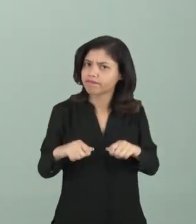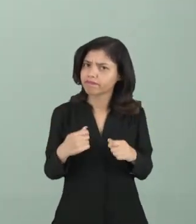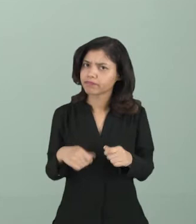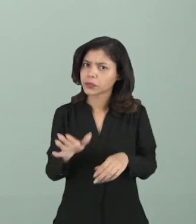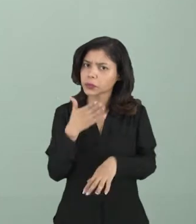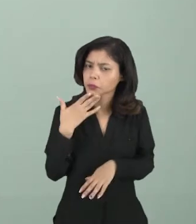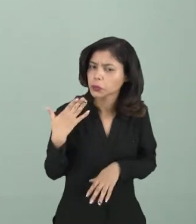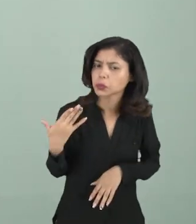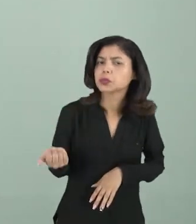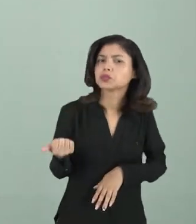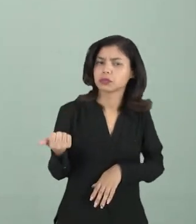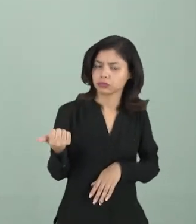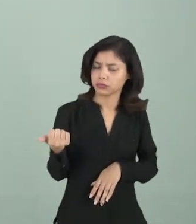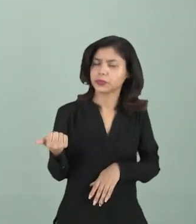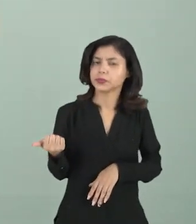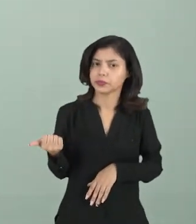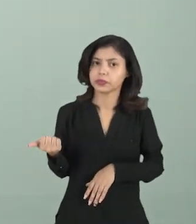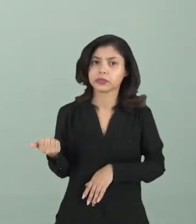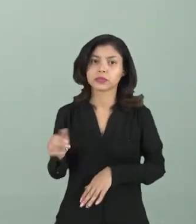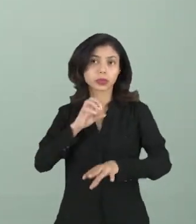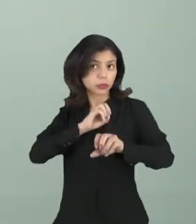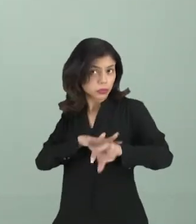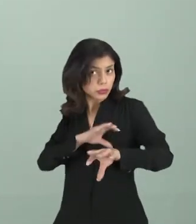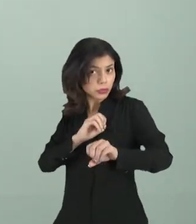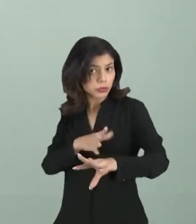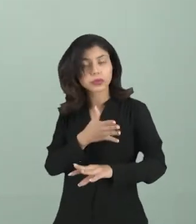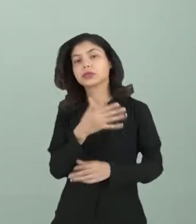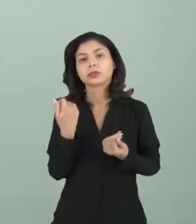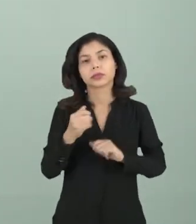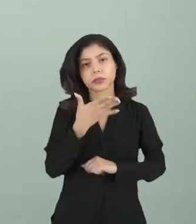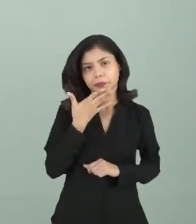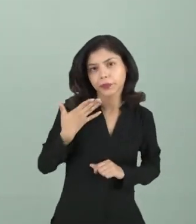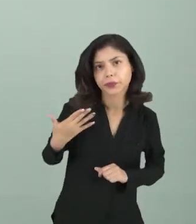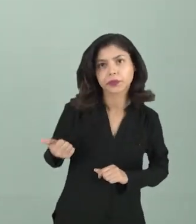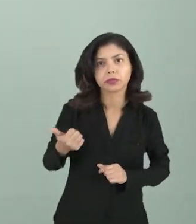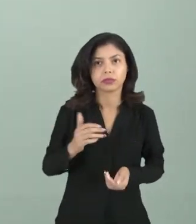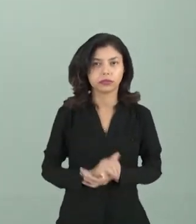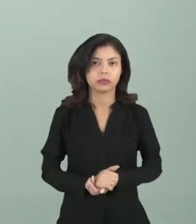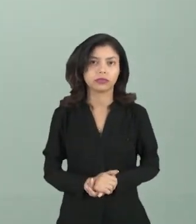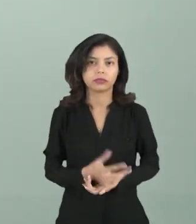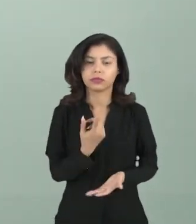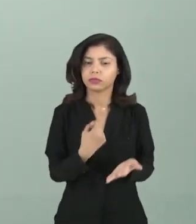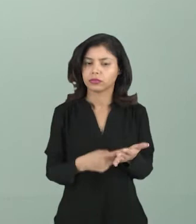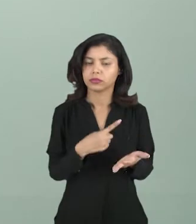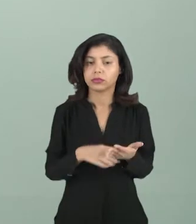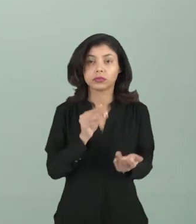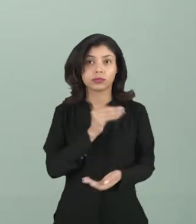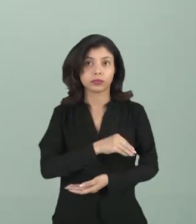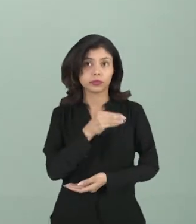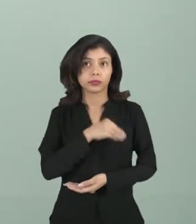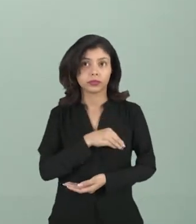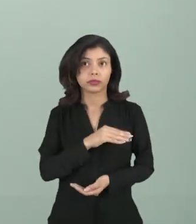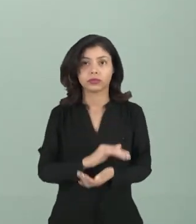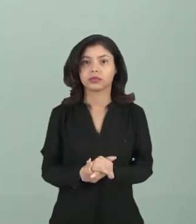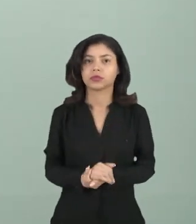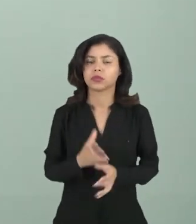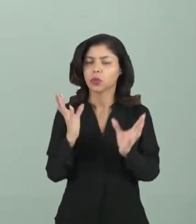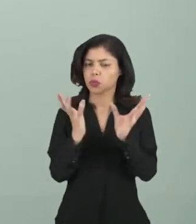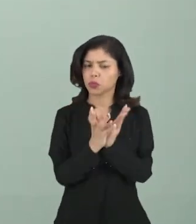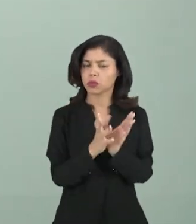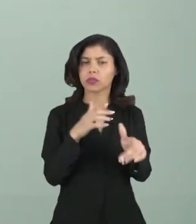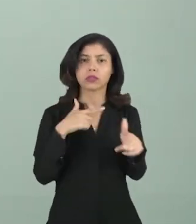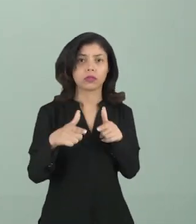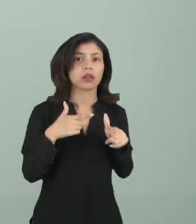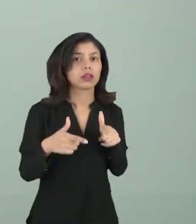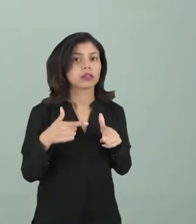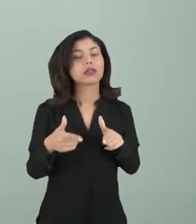ser melhorado? É a educação que precisa ser melhorado? É a condição salarial de uma categoria de